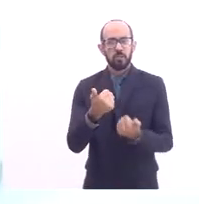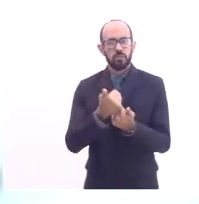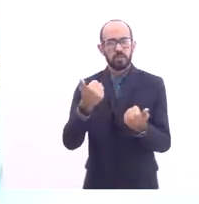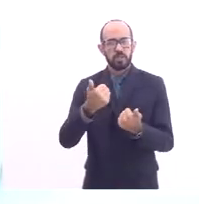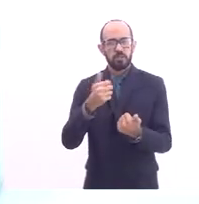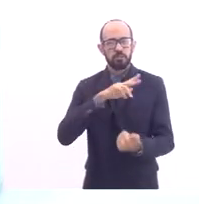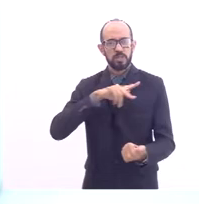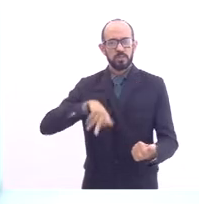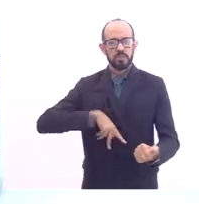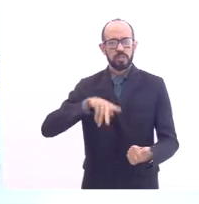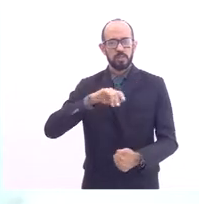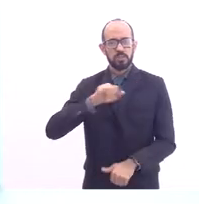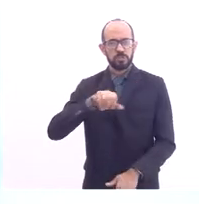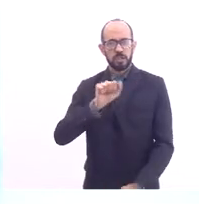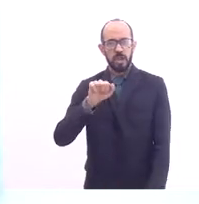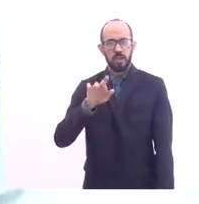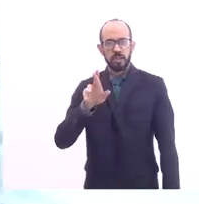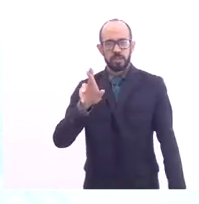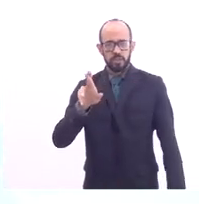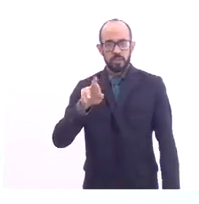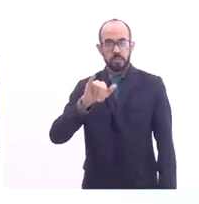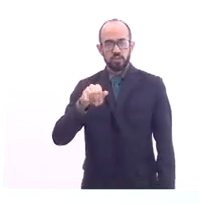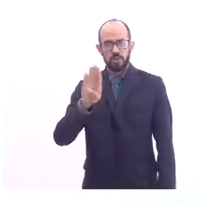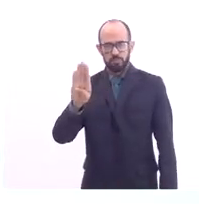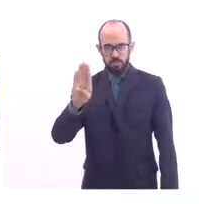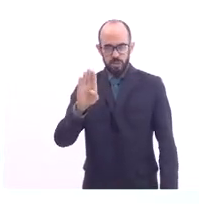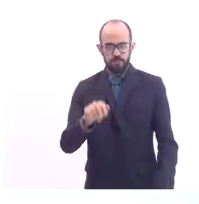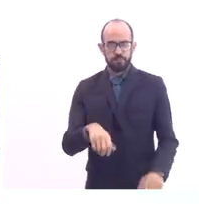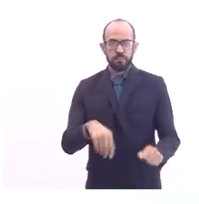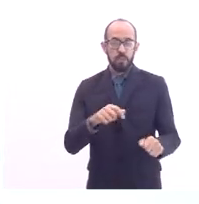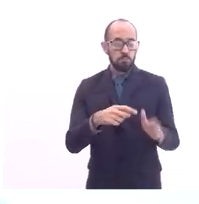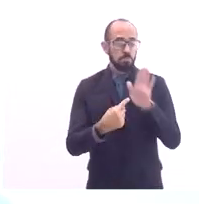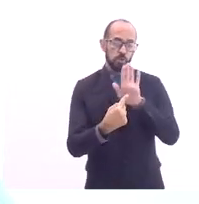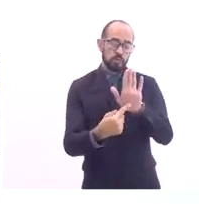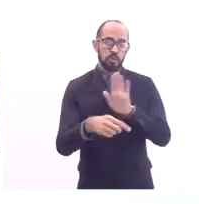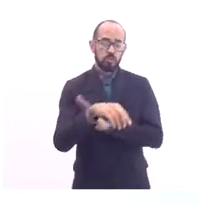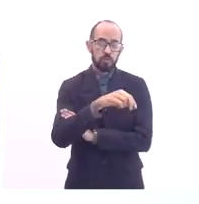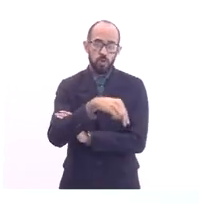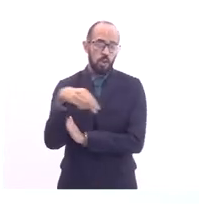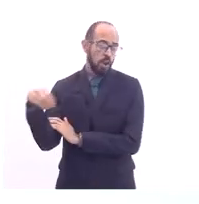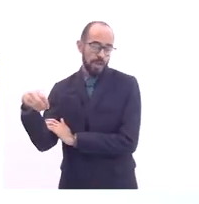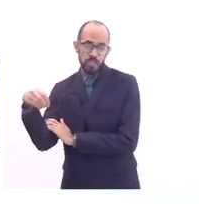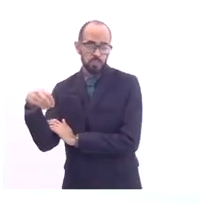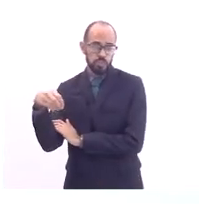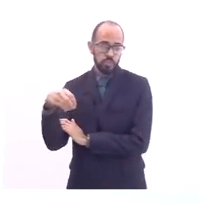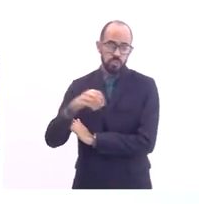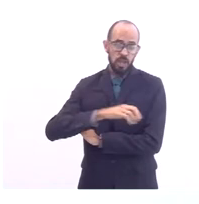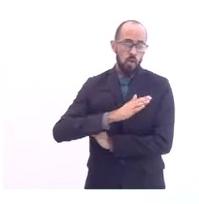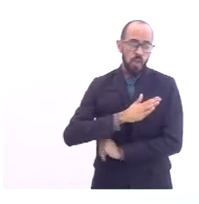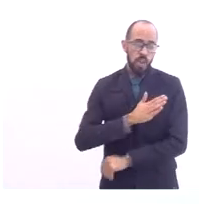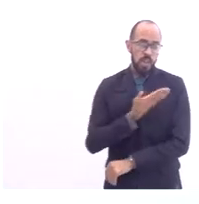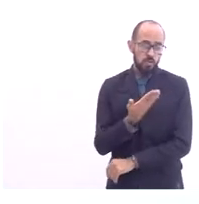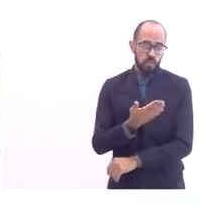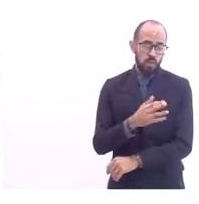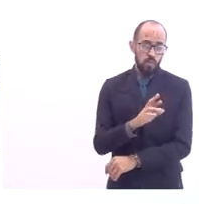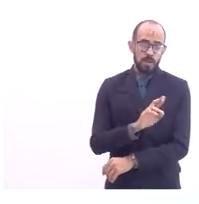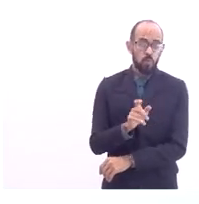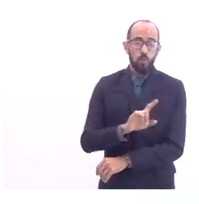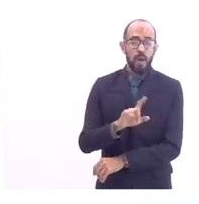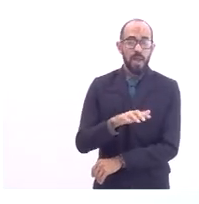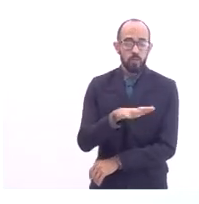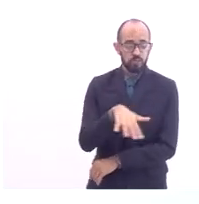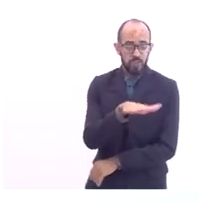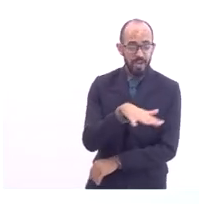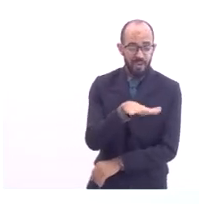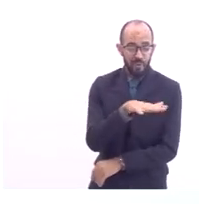vice-presidente Jair Bittencourt, mostrando que o Noroeste está um caos. Mas está um caos não em relação ao geral,